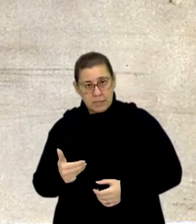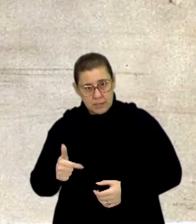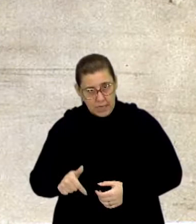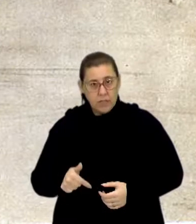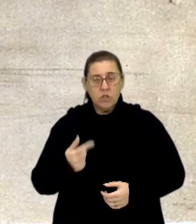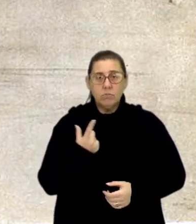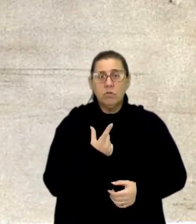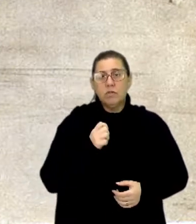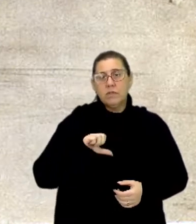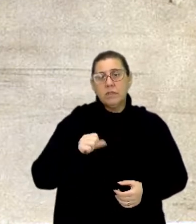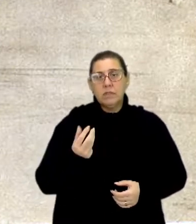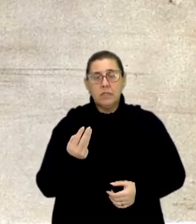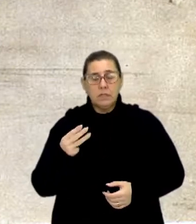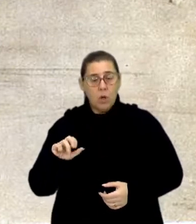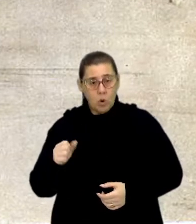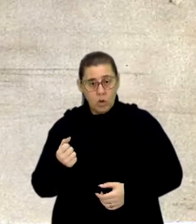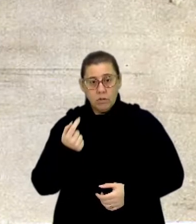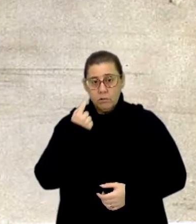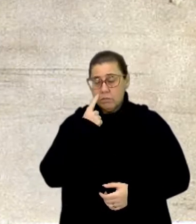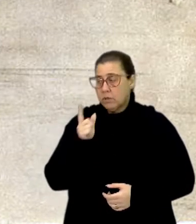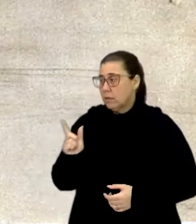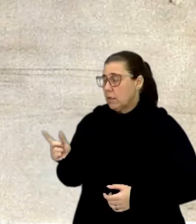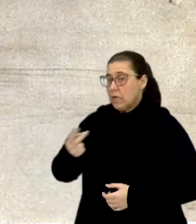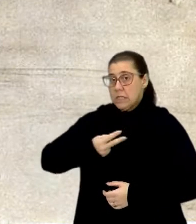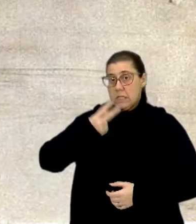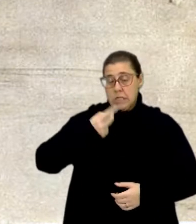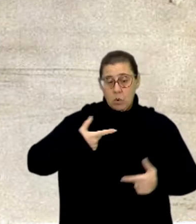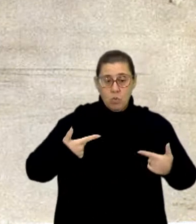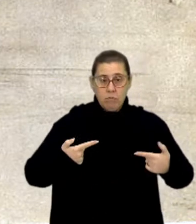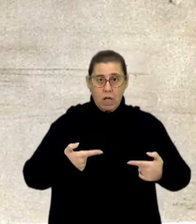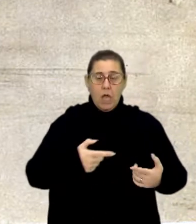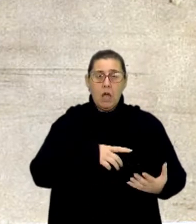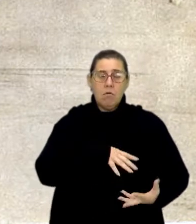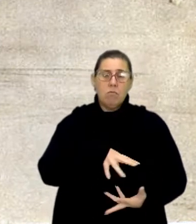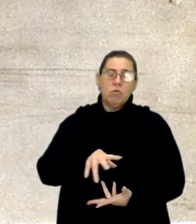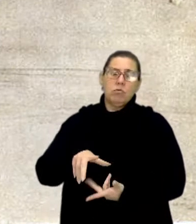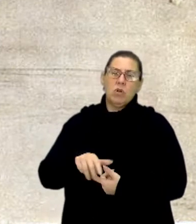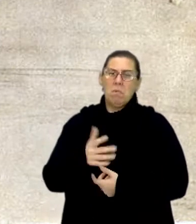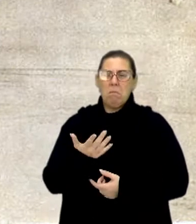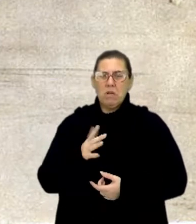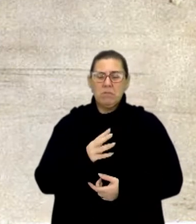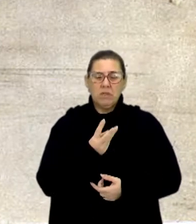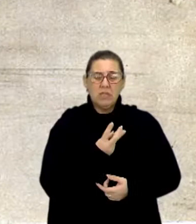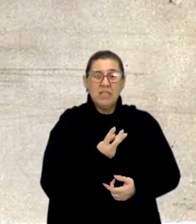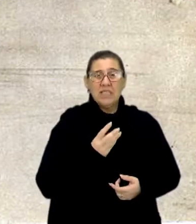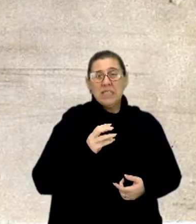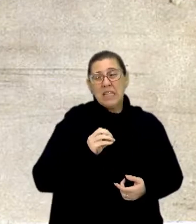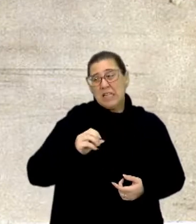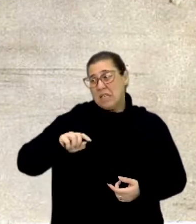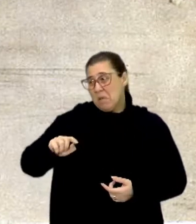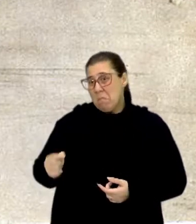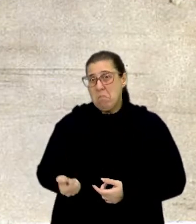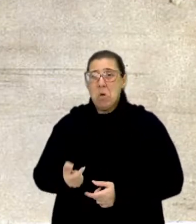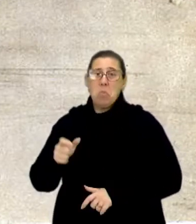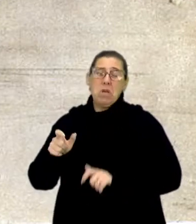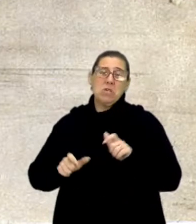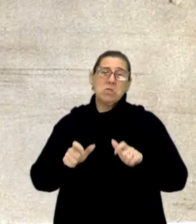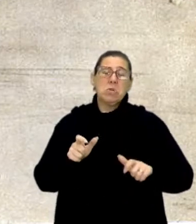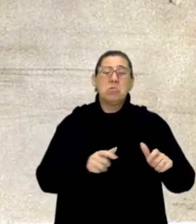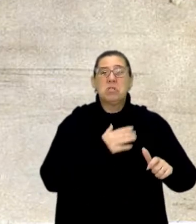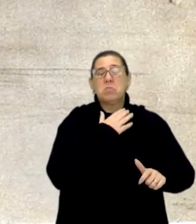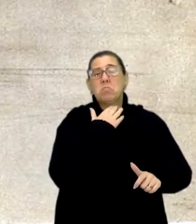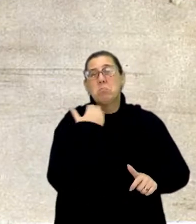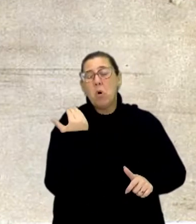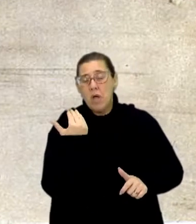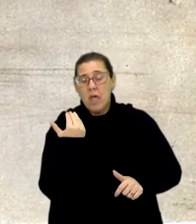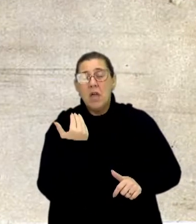1938. A gente está falando do contexto da Segunda Guerra Mundial. São mais ou menos 300 mil mortes, 20 mil mulheres